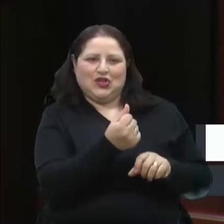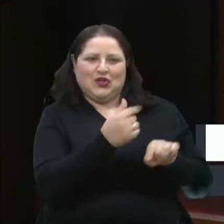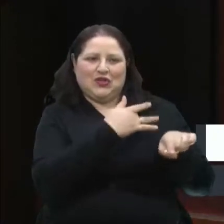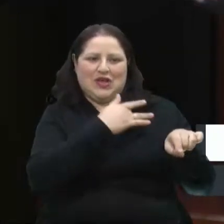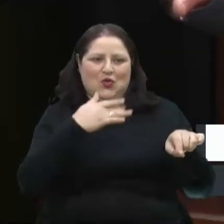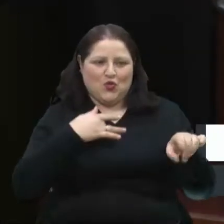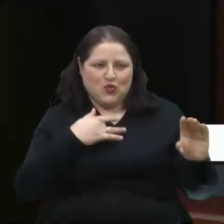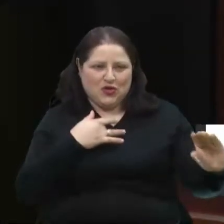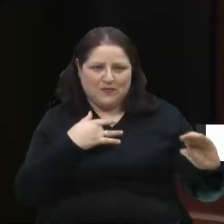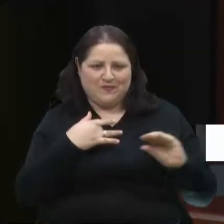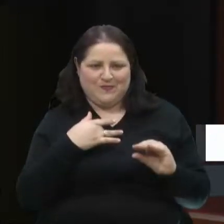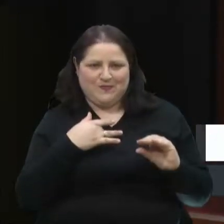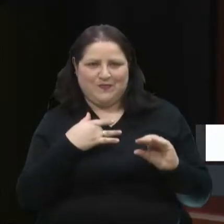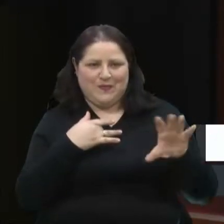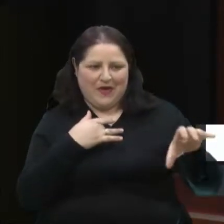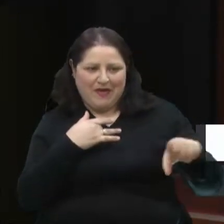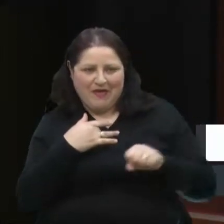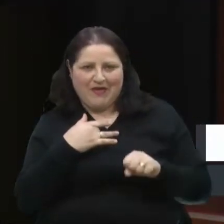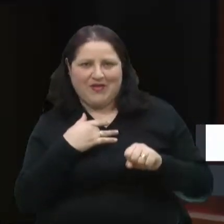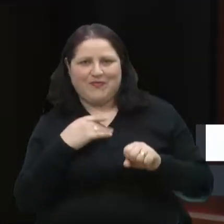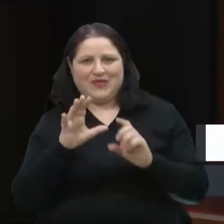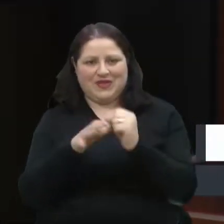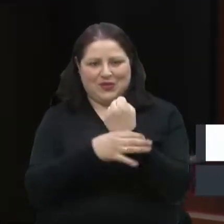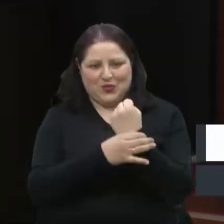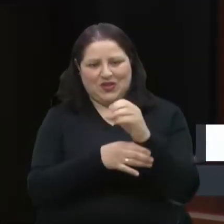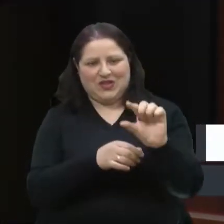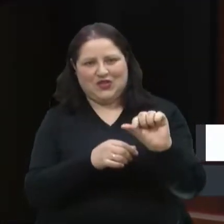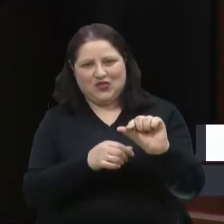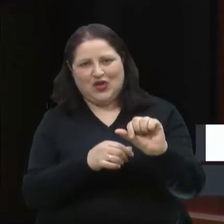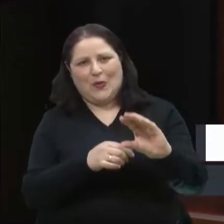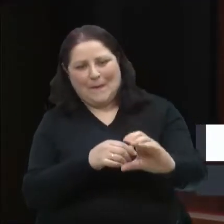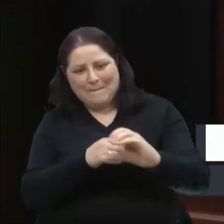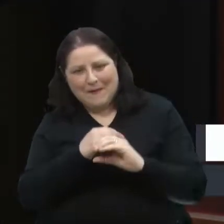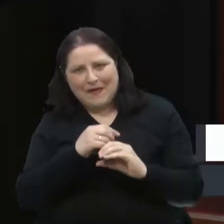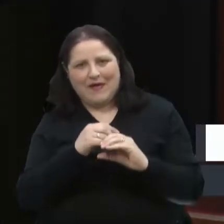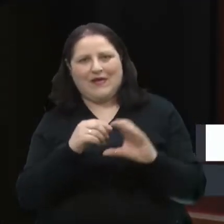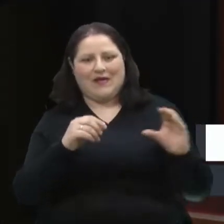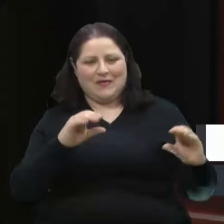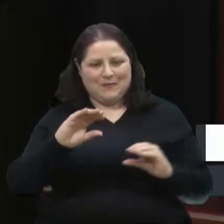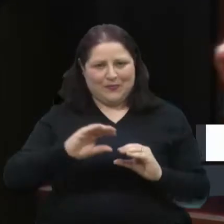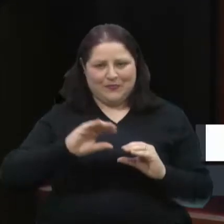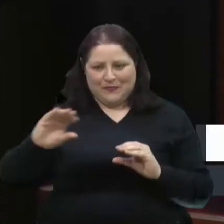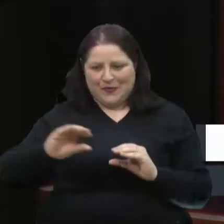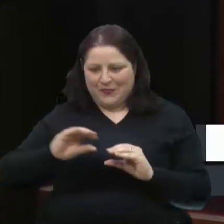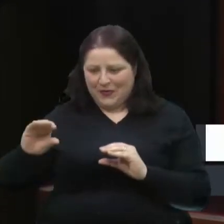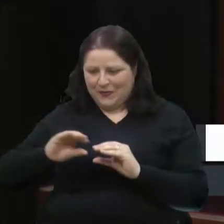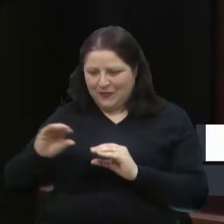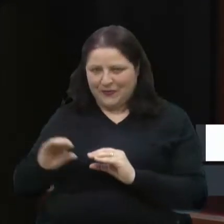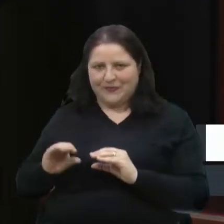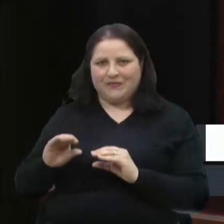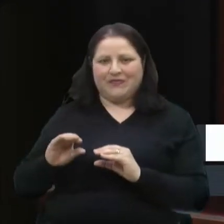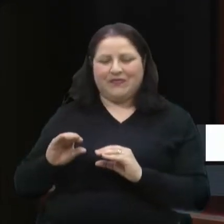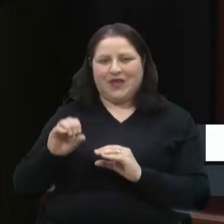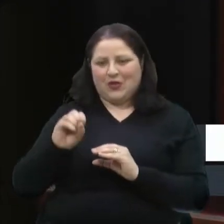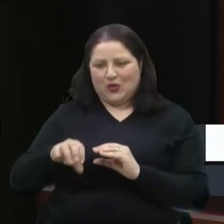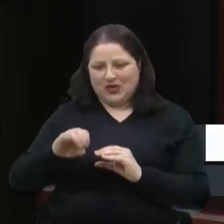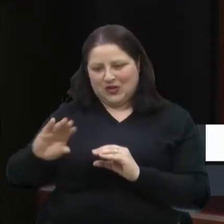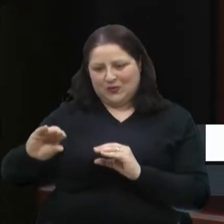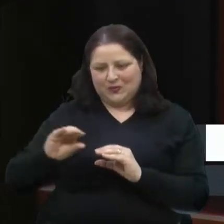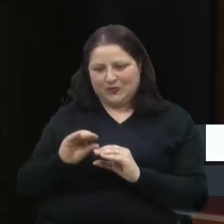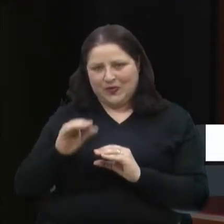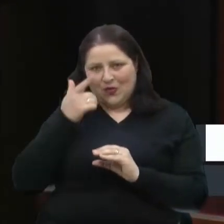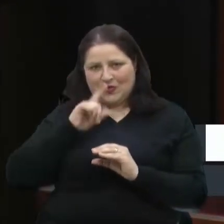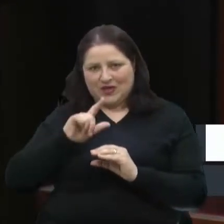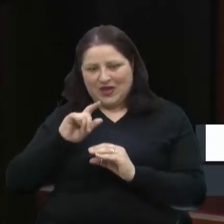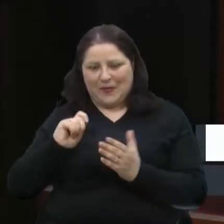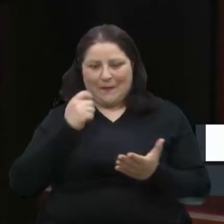um pouco da segurança, um pouco da educação, para fechar os 160 de déficit. Então está